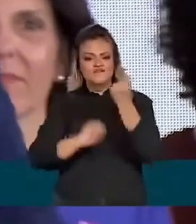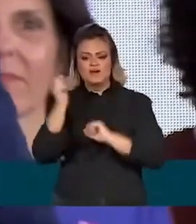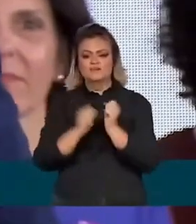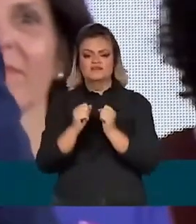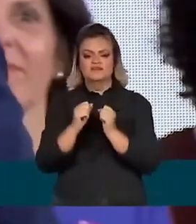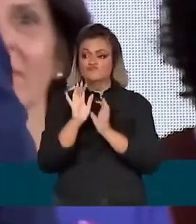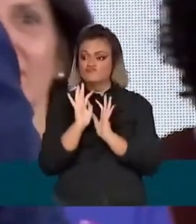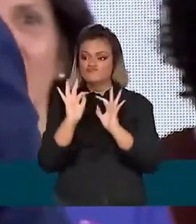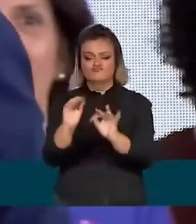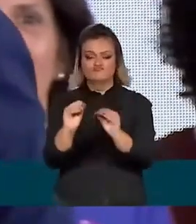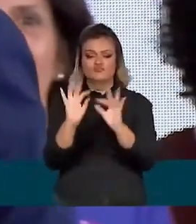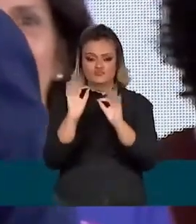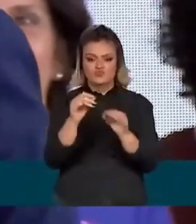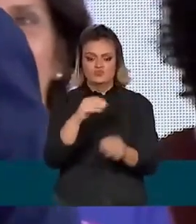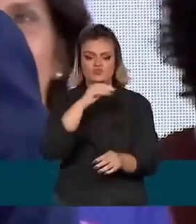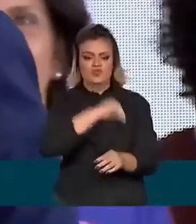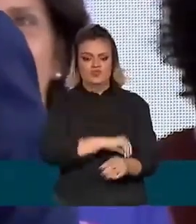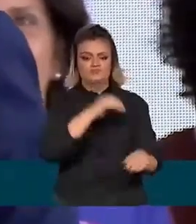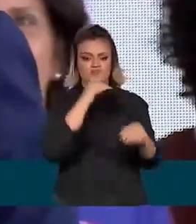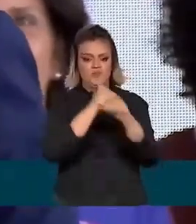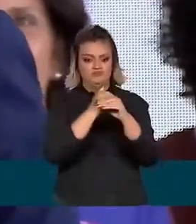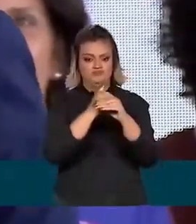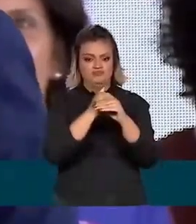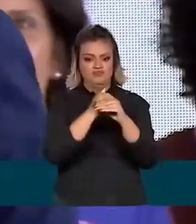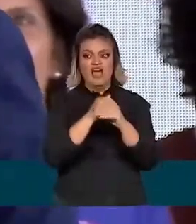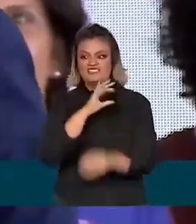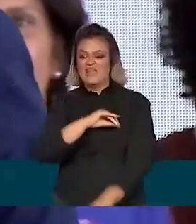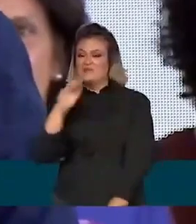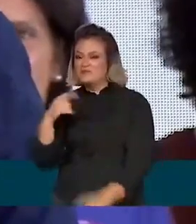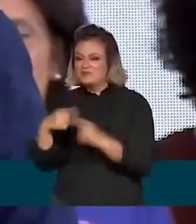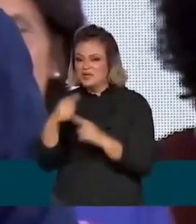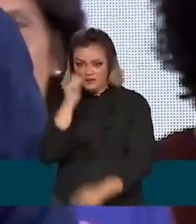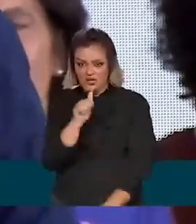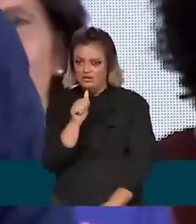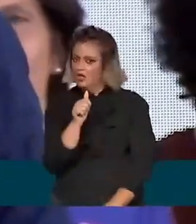ninguém ganhe menos apenas pelo fato de ser mulher.